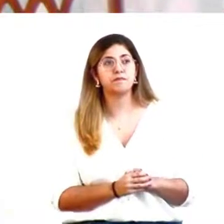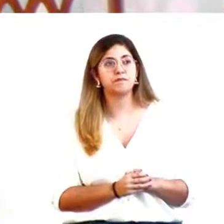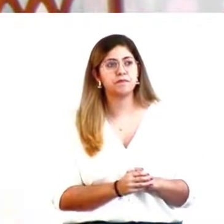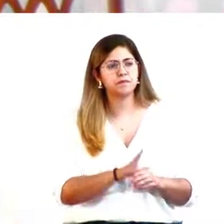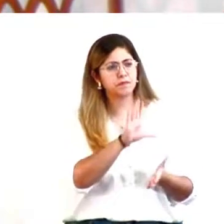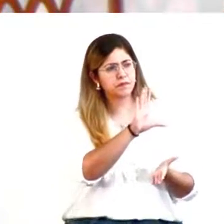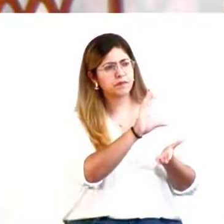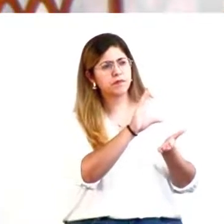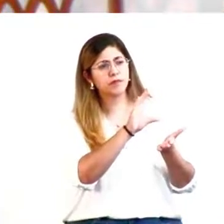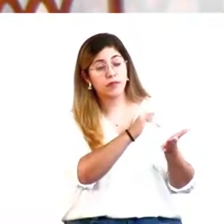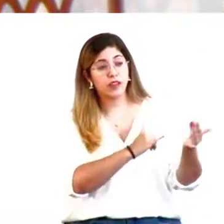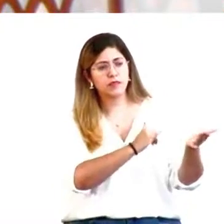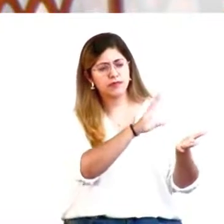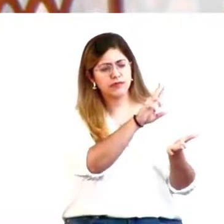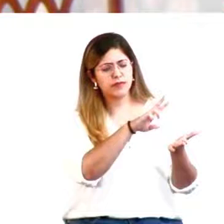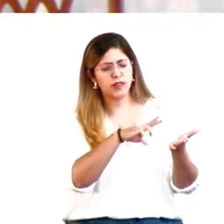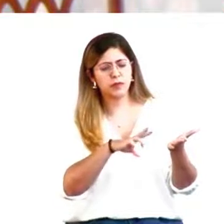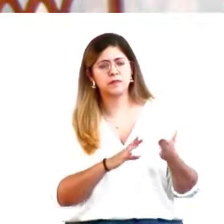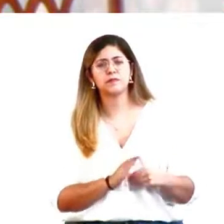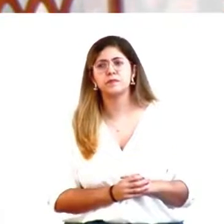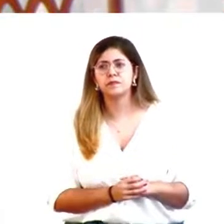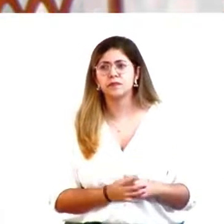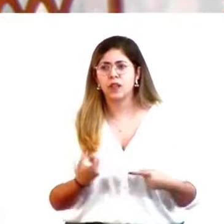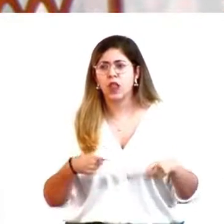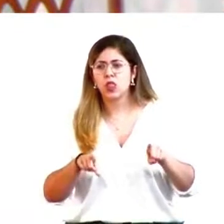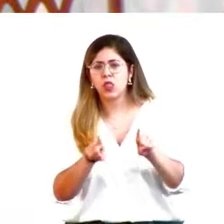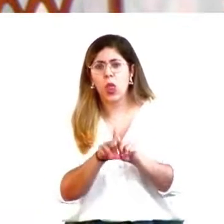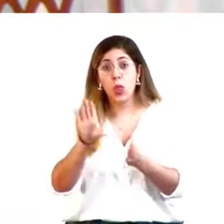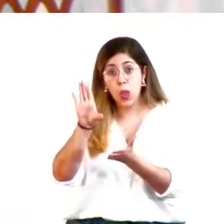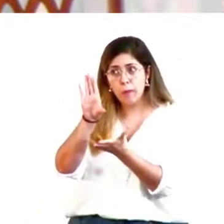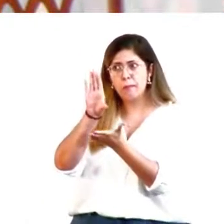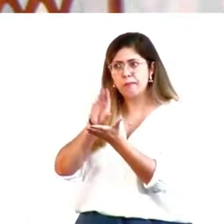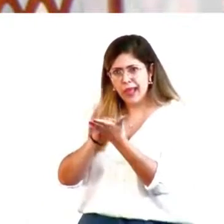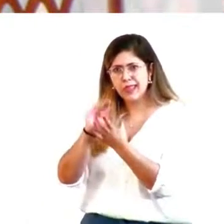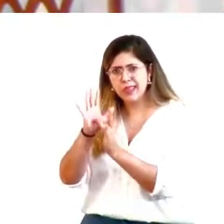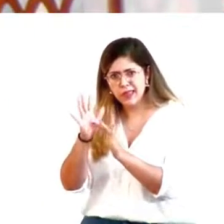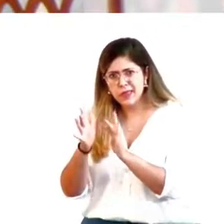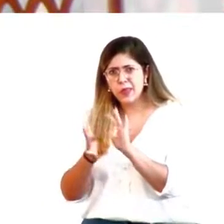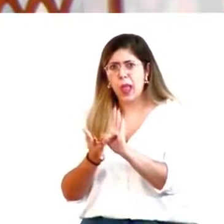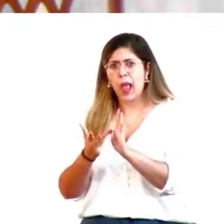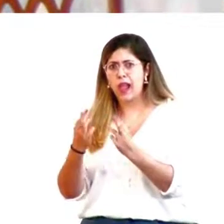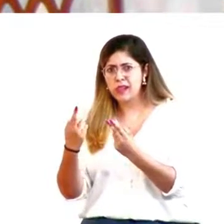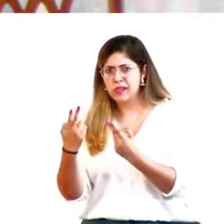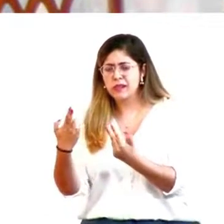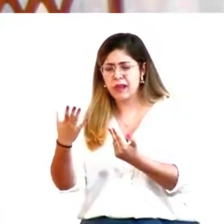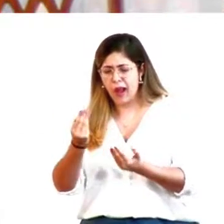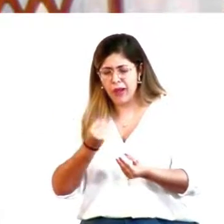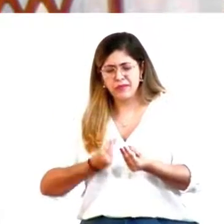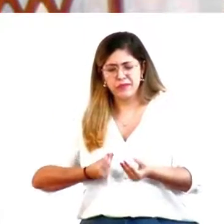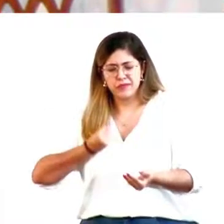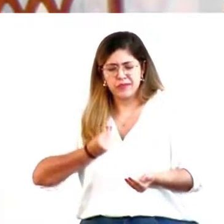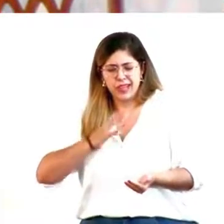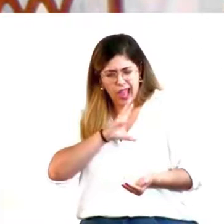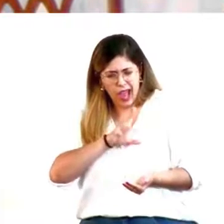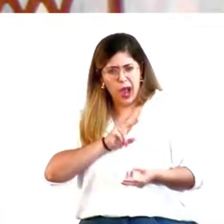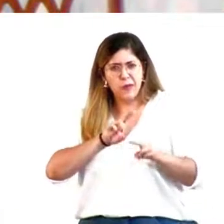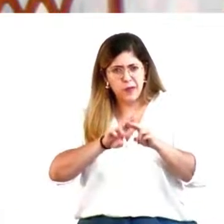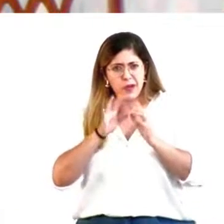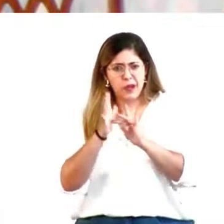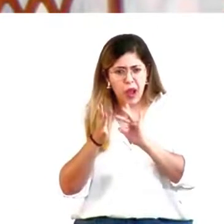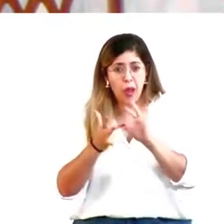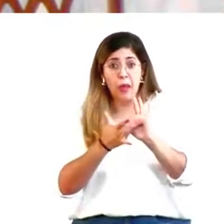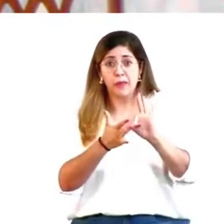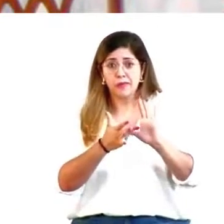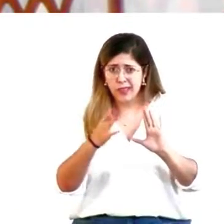como filhos amados, e andai em amor, como também Cristo nos amou e se entregou a si mesmo